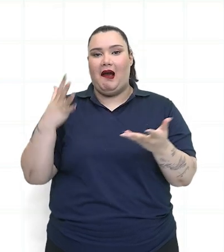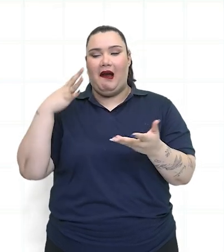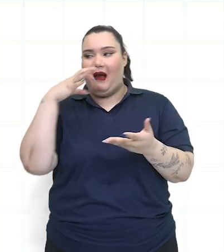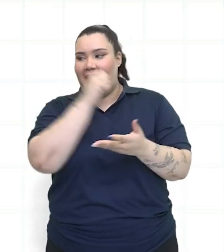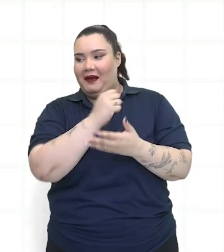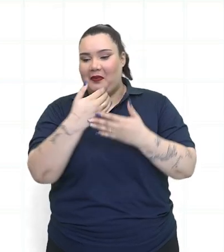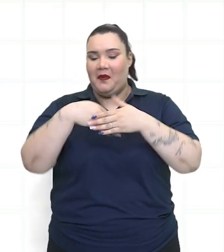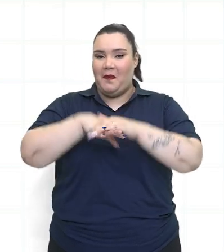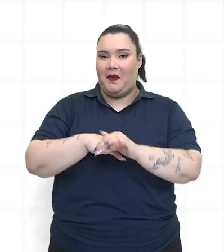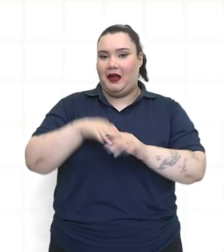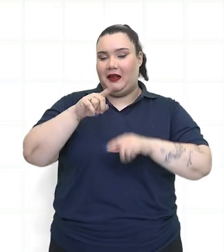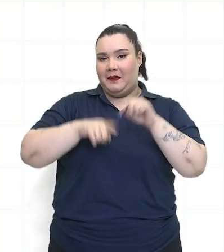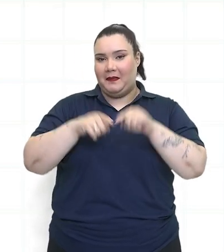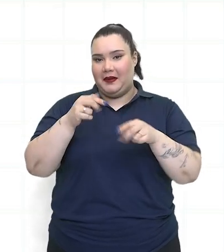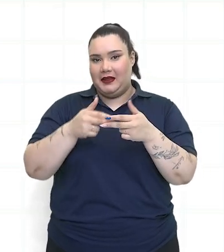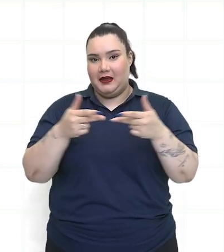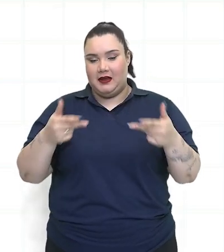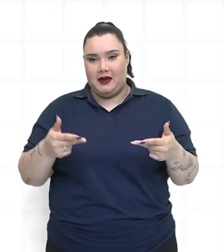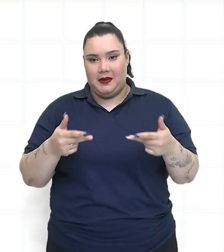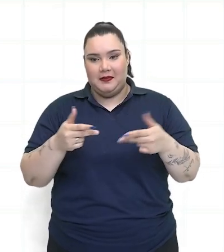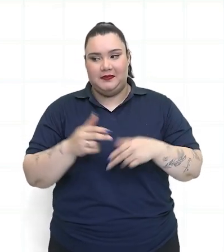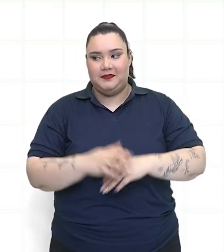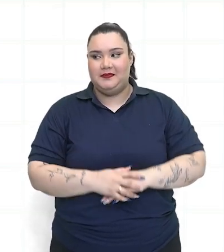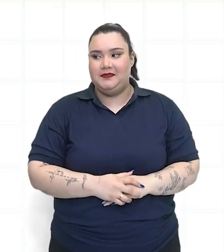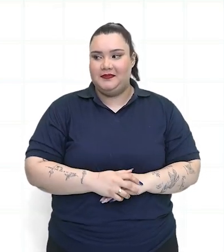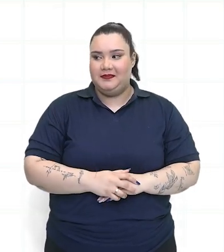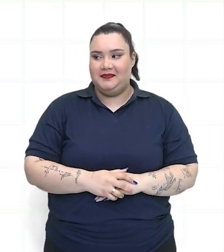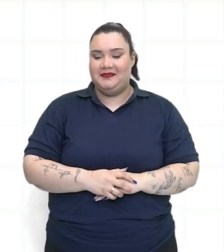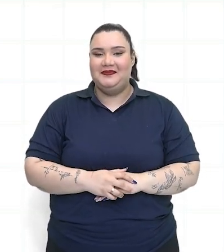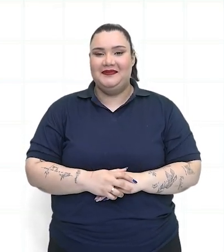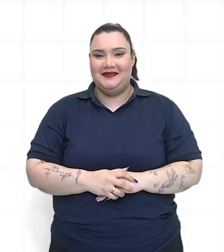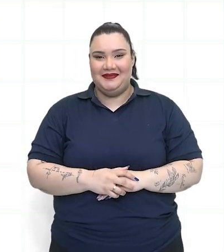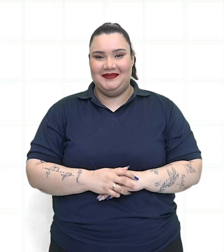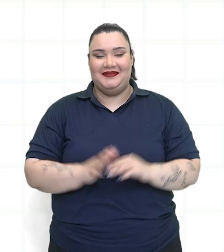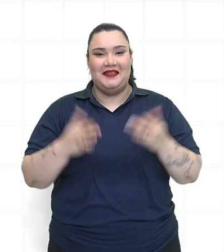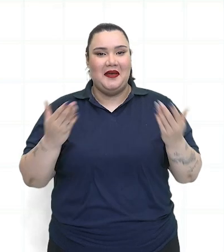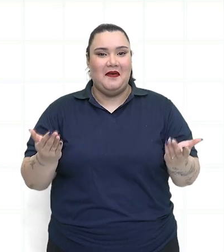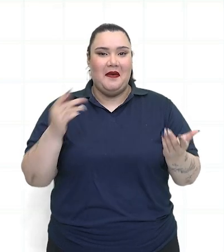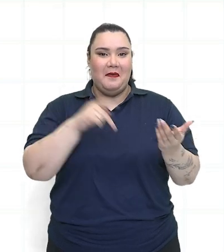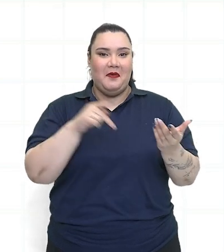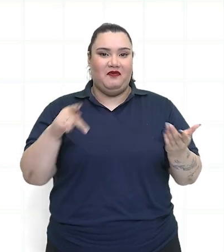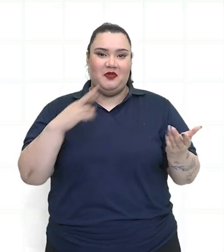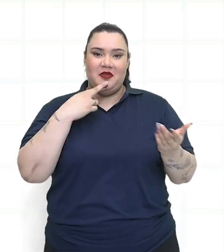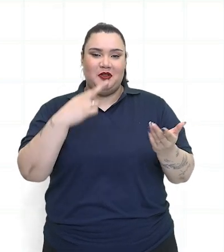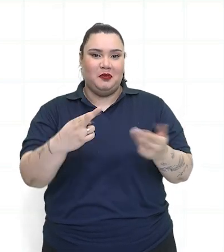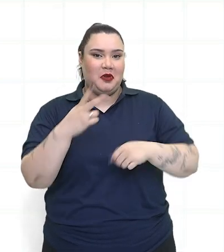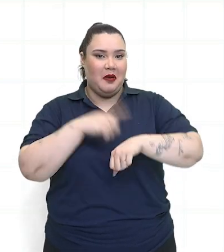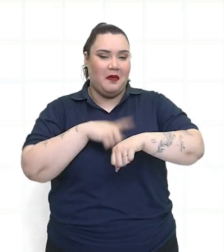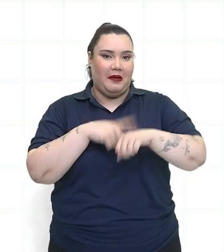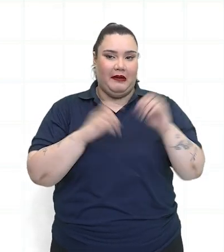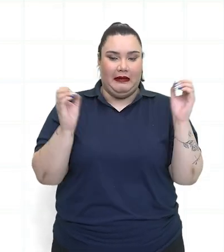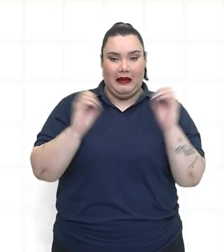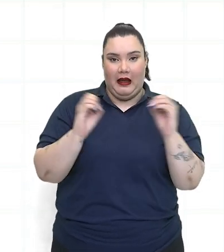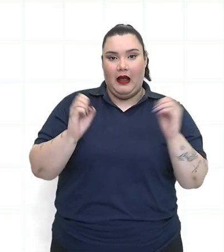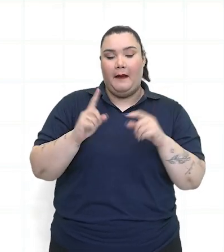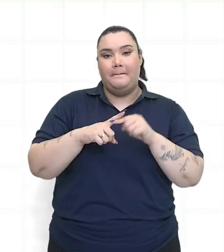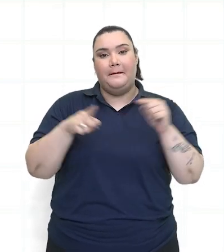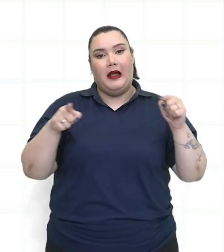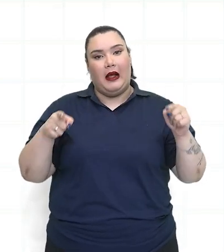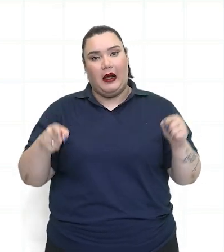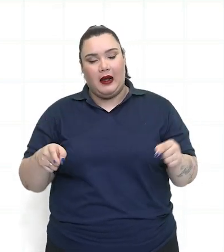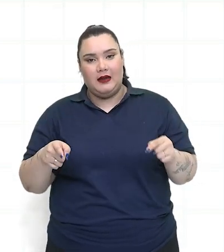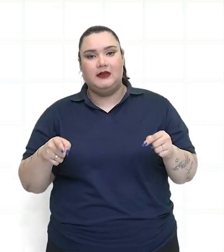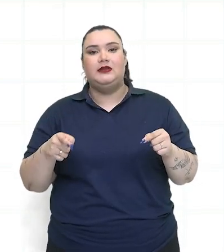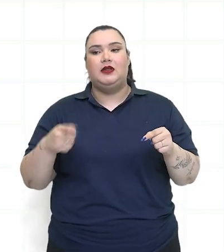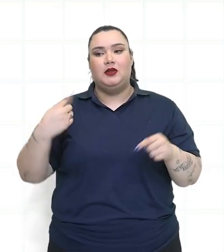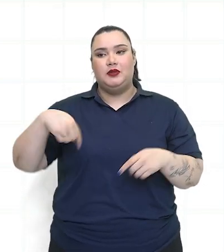material, seguido por outros colegas. Ou seja, a professora não disse, não respondeu que horas eram explicitamente, porém,